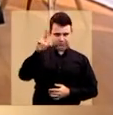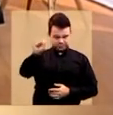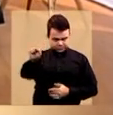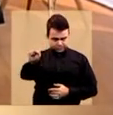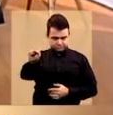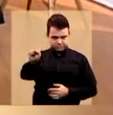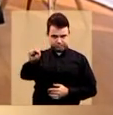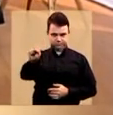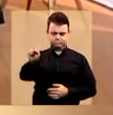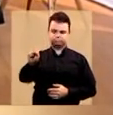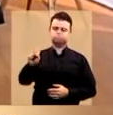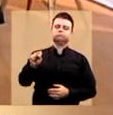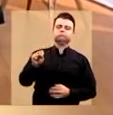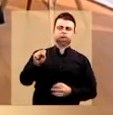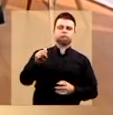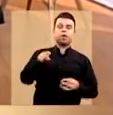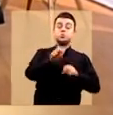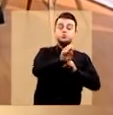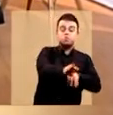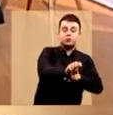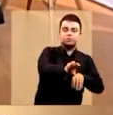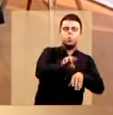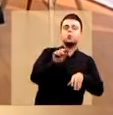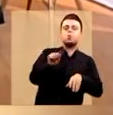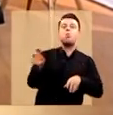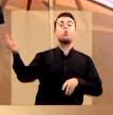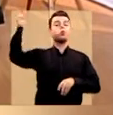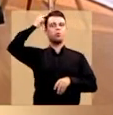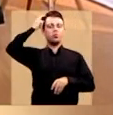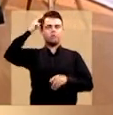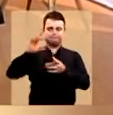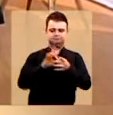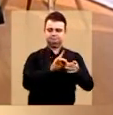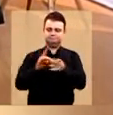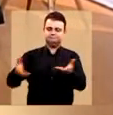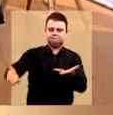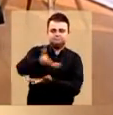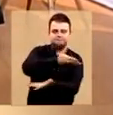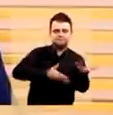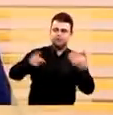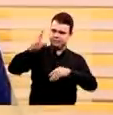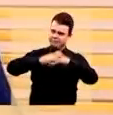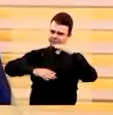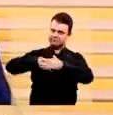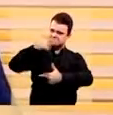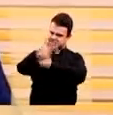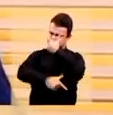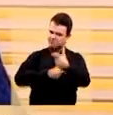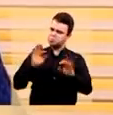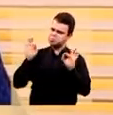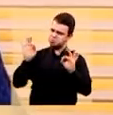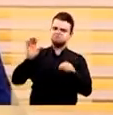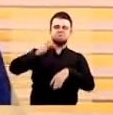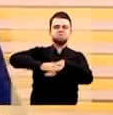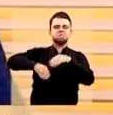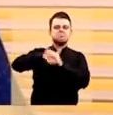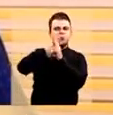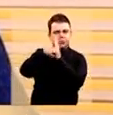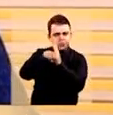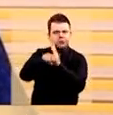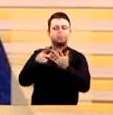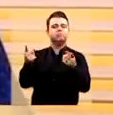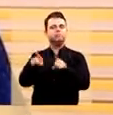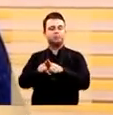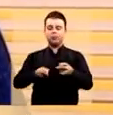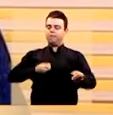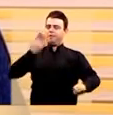uma abordagem que anda muito próxima da educação é a cultura. E você tem um trabalho muito, muito forte de pesquisa